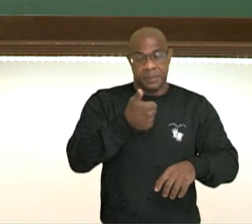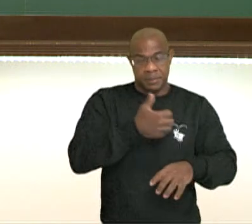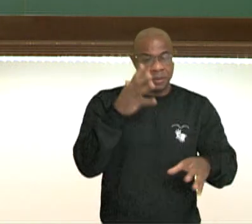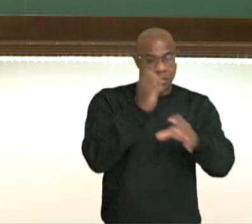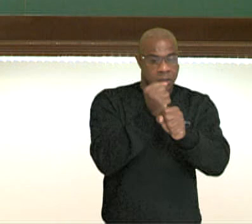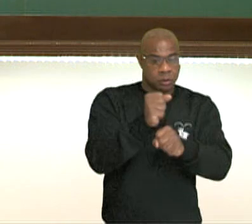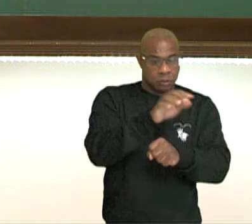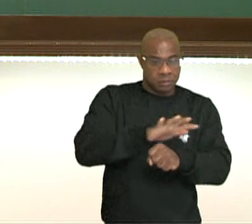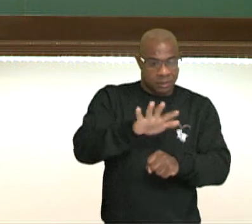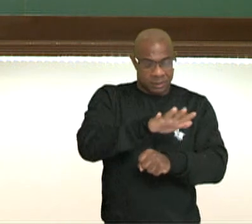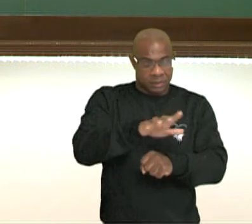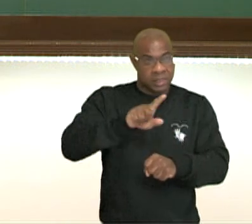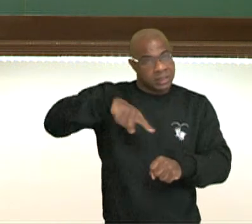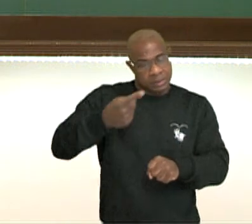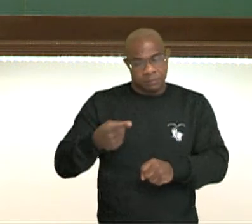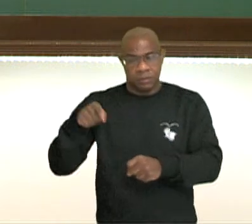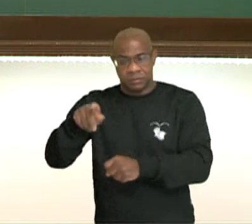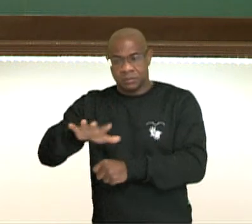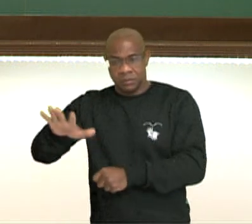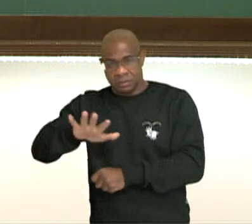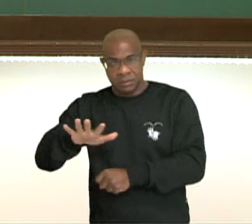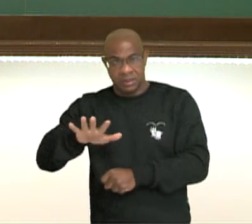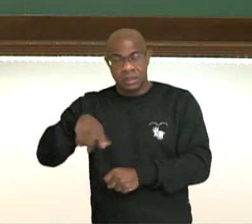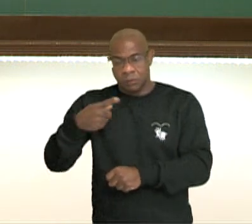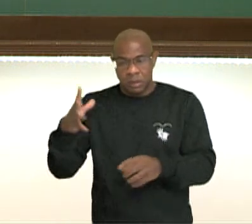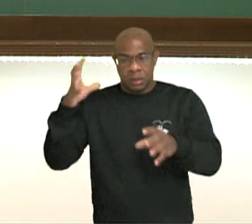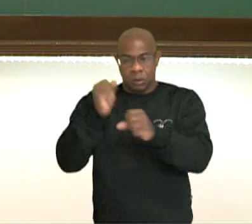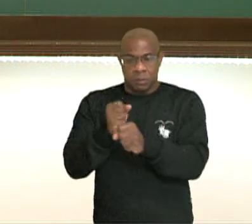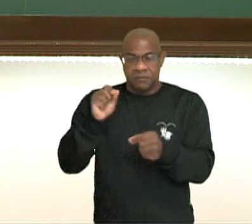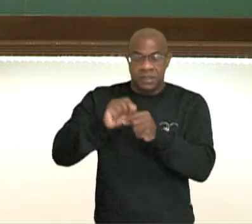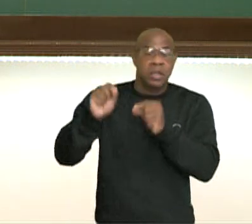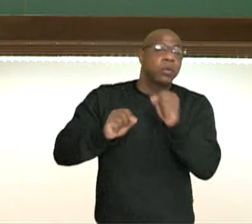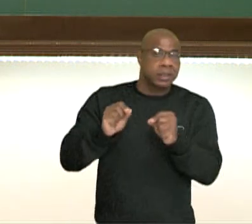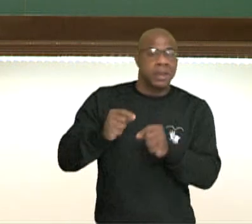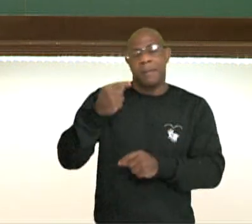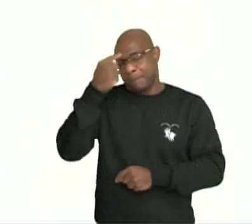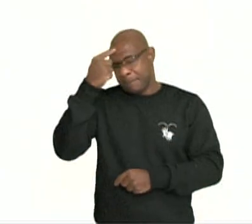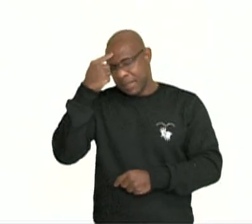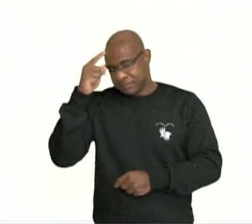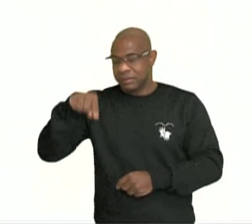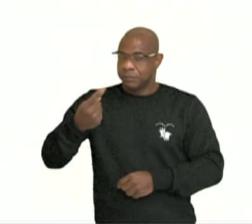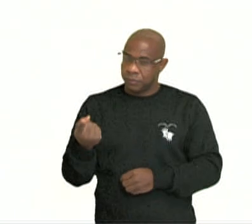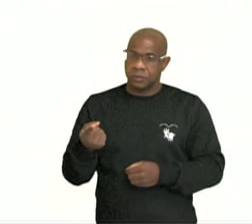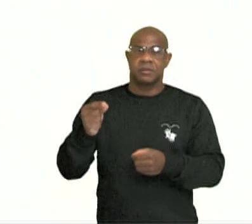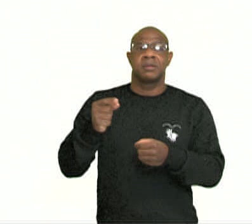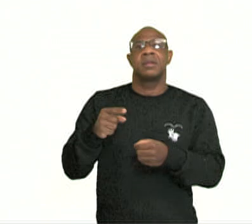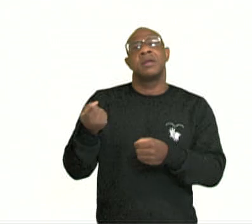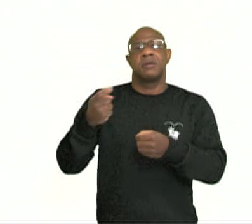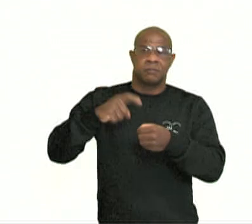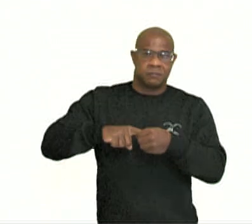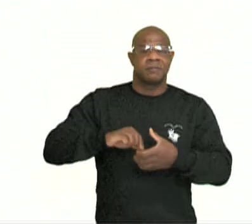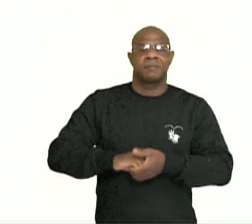quadrado, e daí faz o que com as duas? Pensa direitinho e vamos corrigir na sequência.